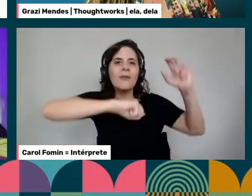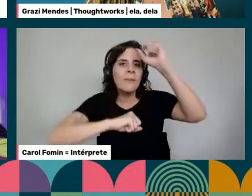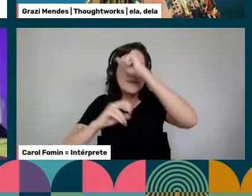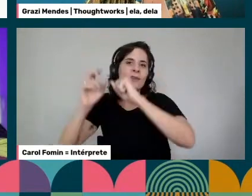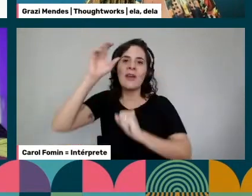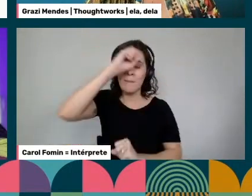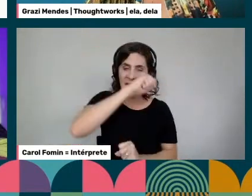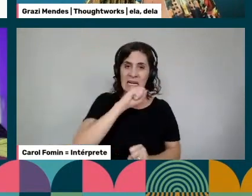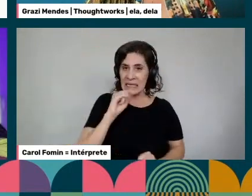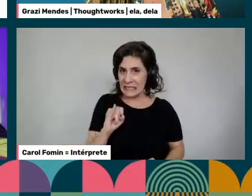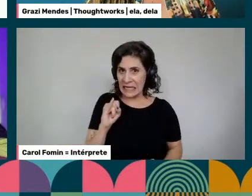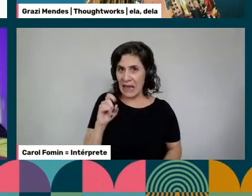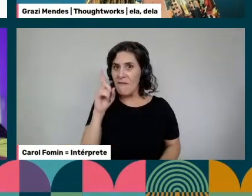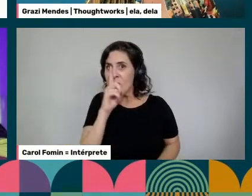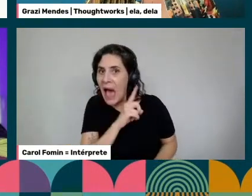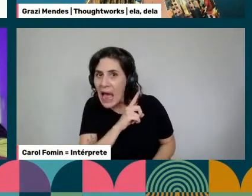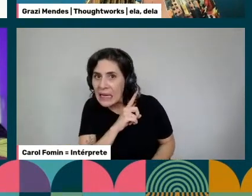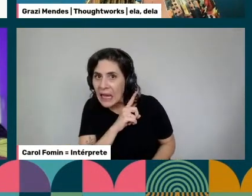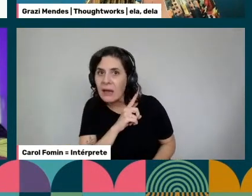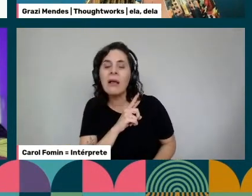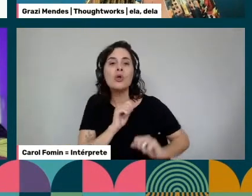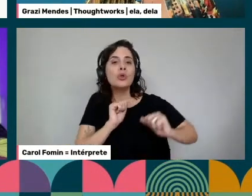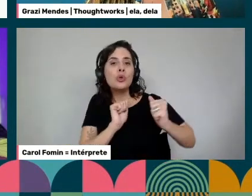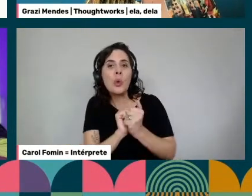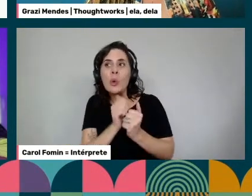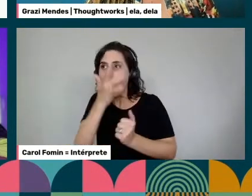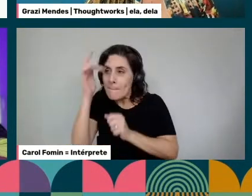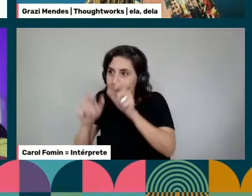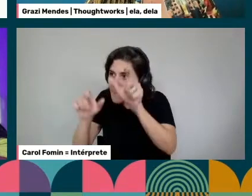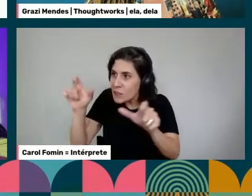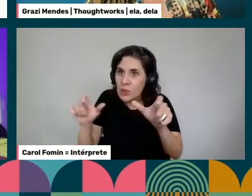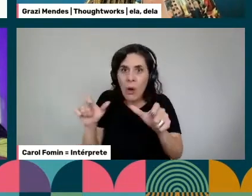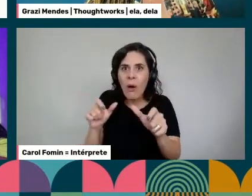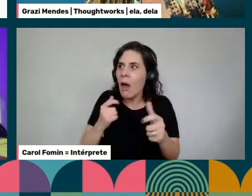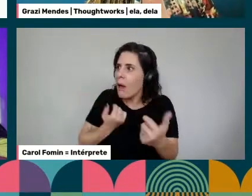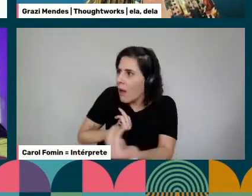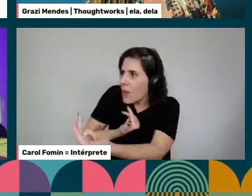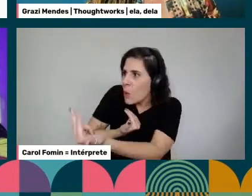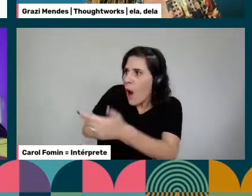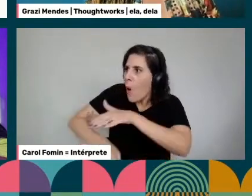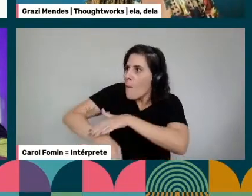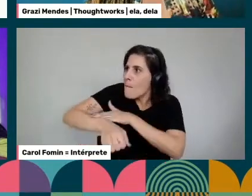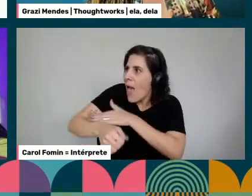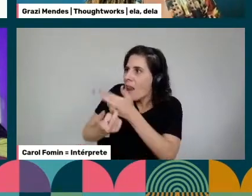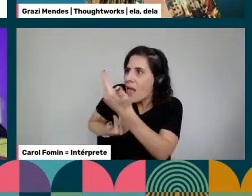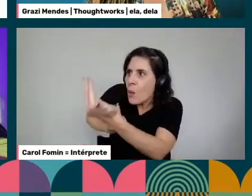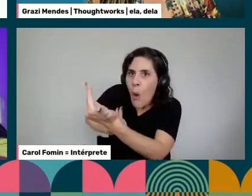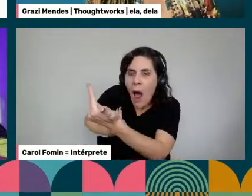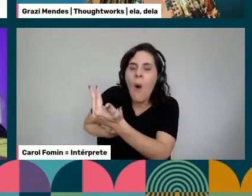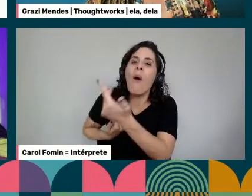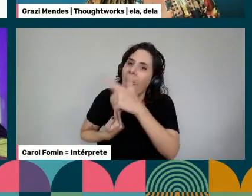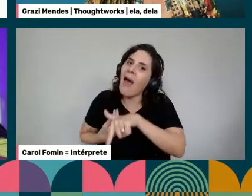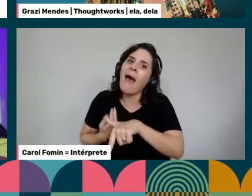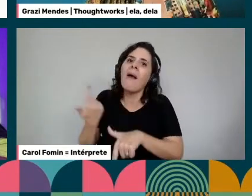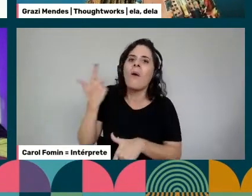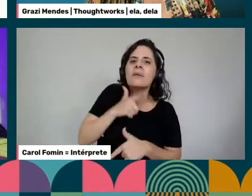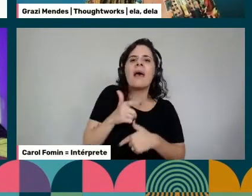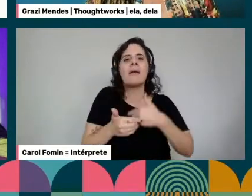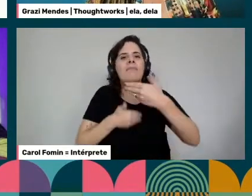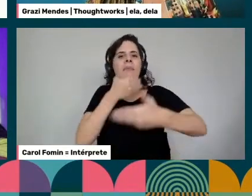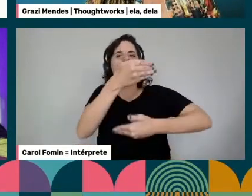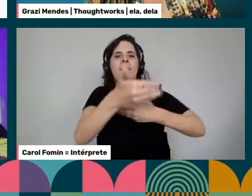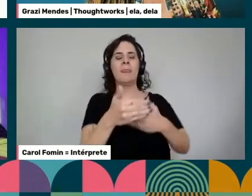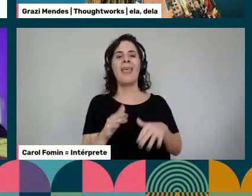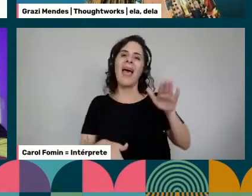essa realidade, é muito mais fácil da gente aprender junto. É difícil a gente aprender numa sala de aula e depois não conseguir colocar em